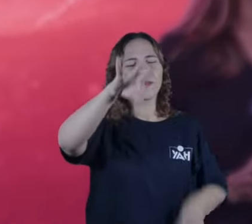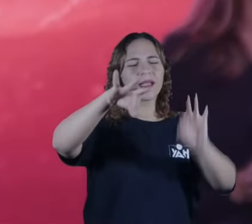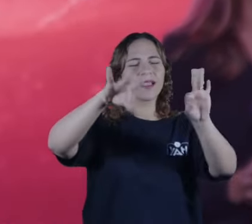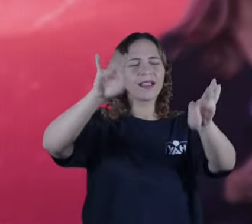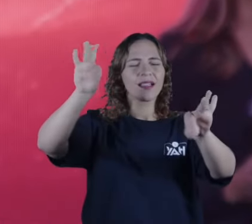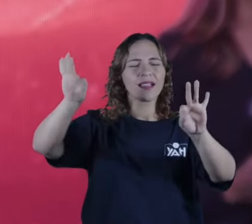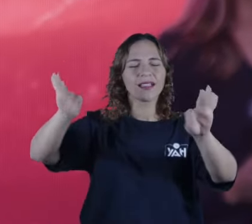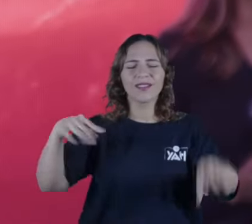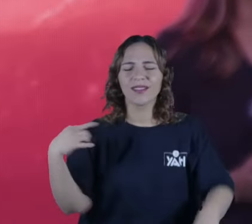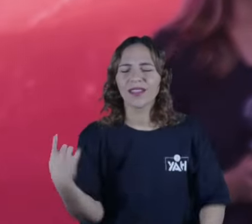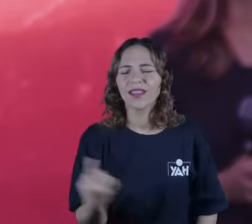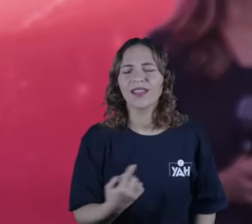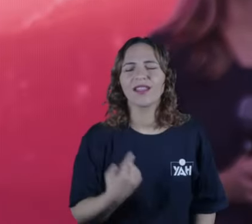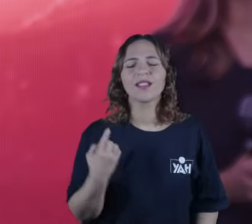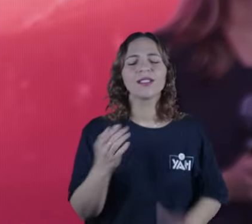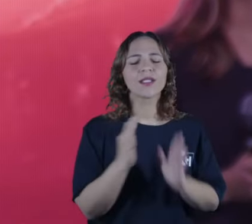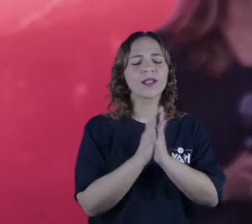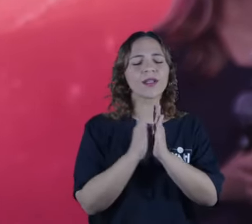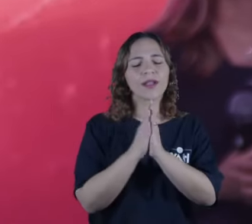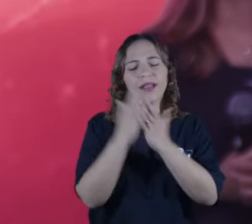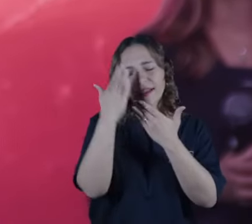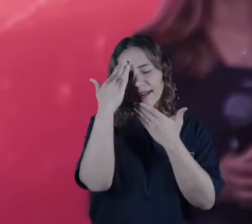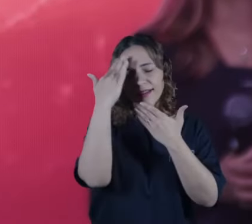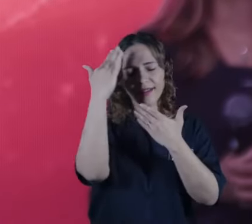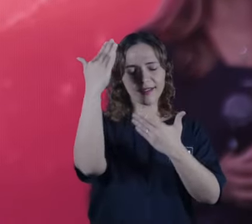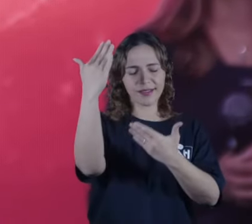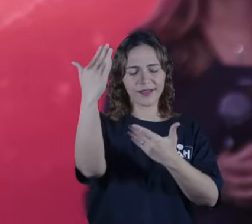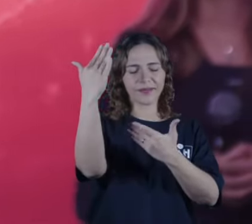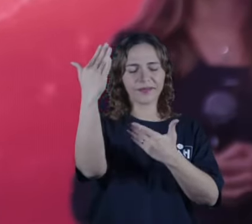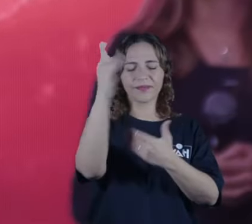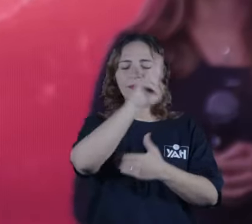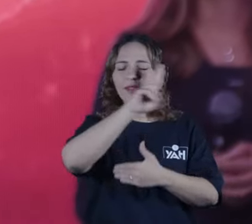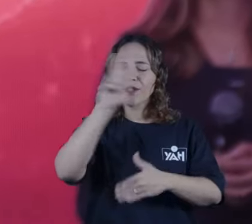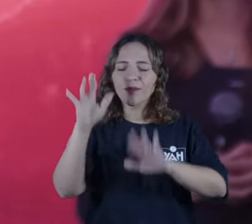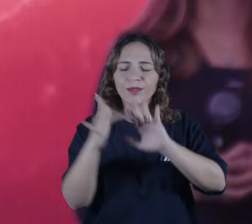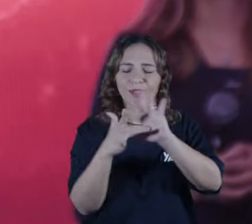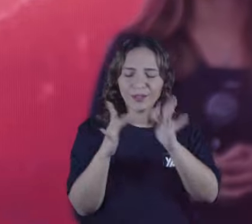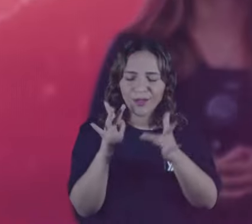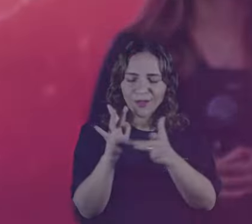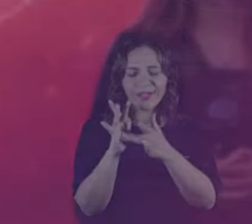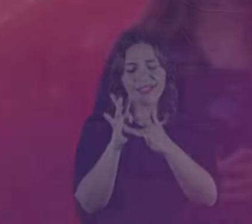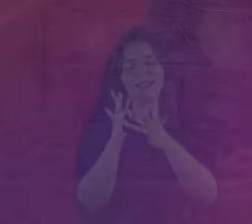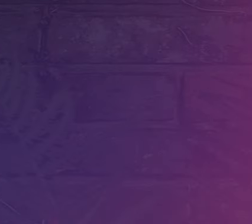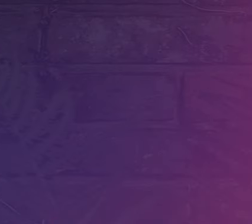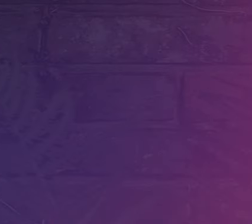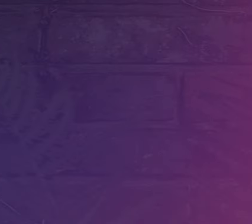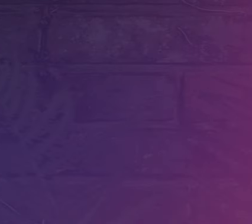Nós oramos e agradecemos em nome de Jesus.